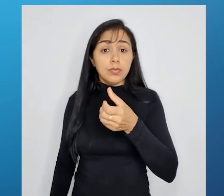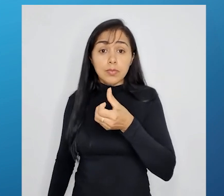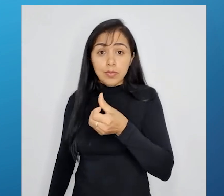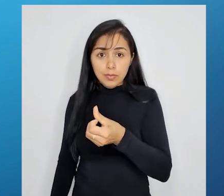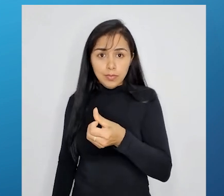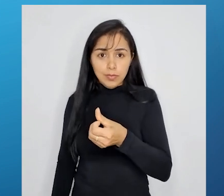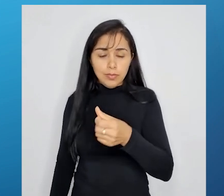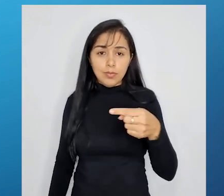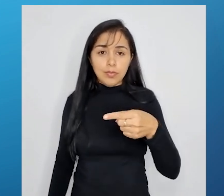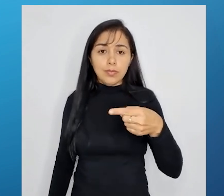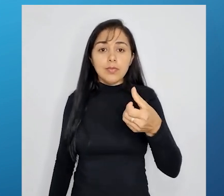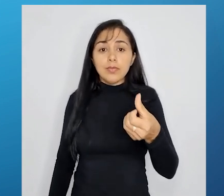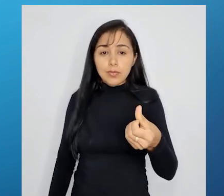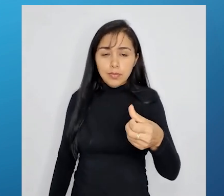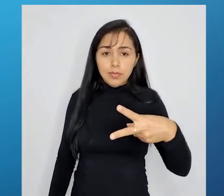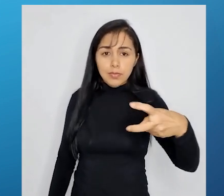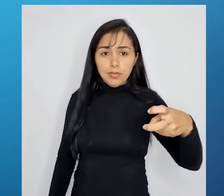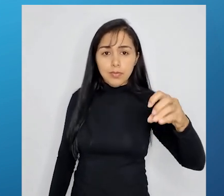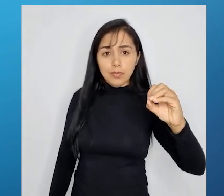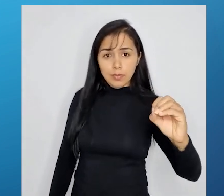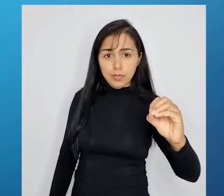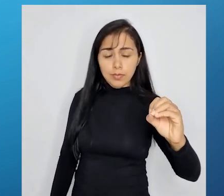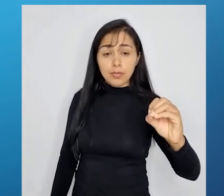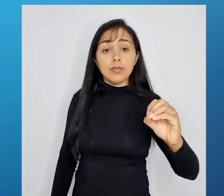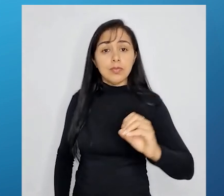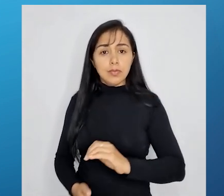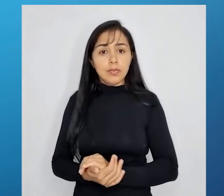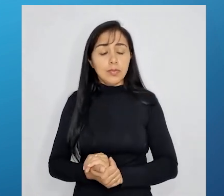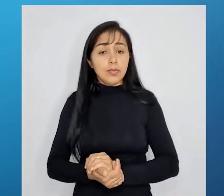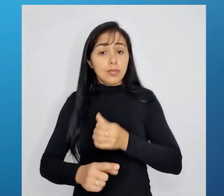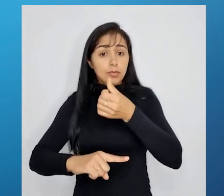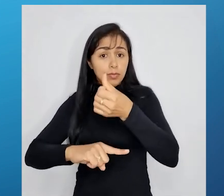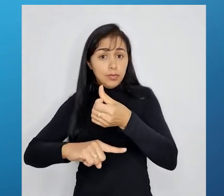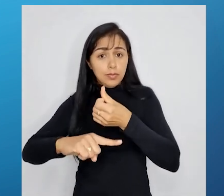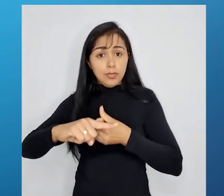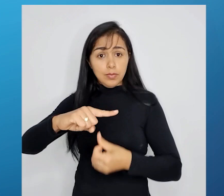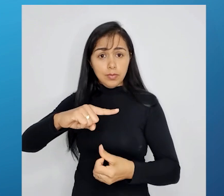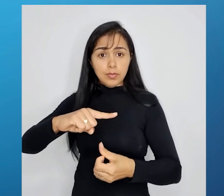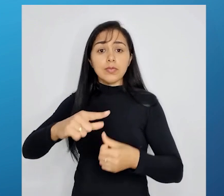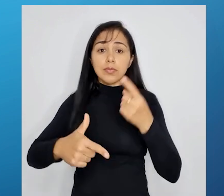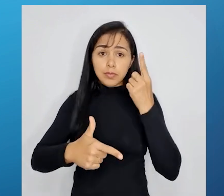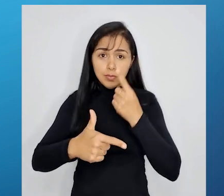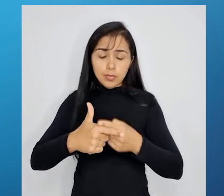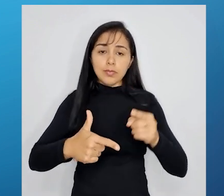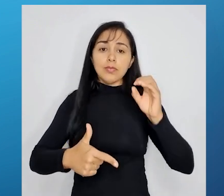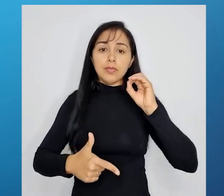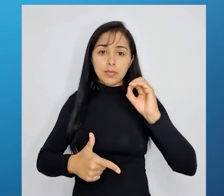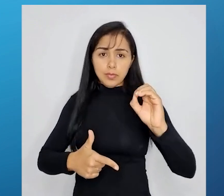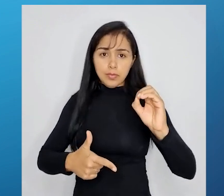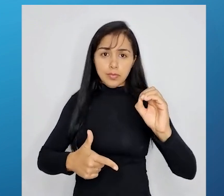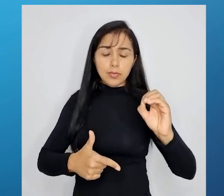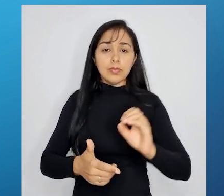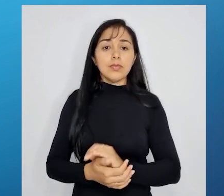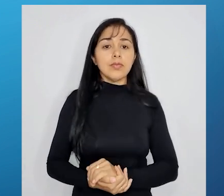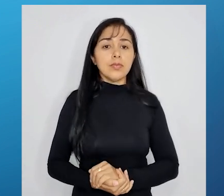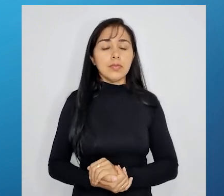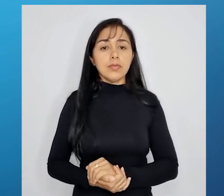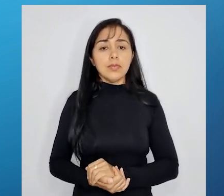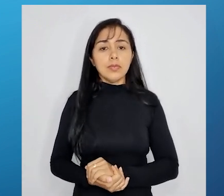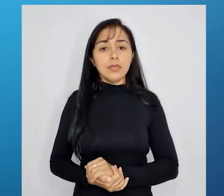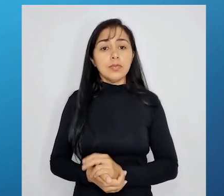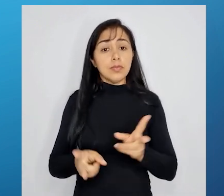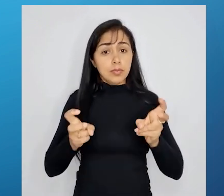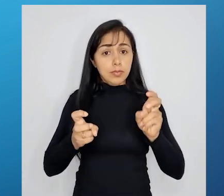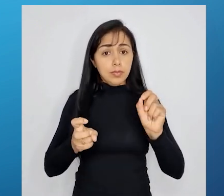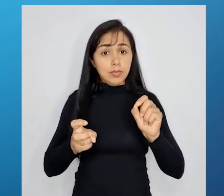Vai ficar 0 dividido para 2, que é igual a 0. Então, nós teríamos uma solução aqui, que nesse caso seria o par